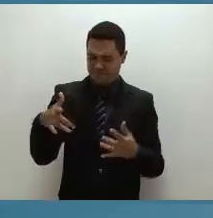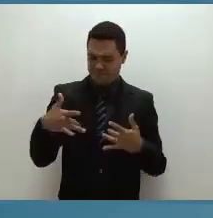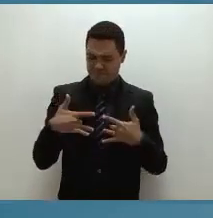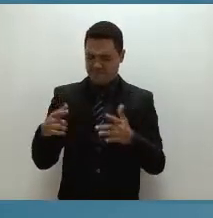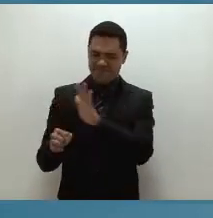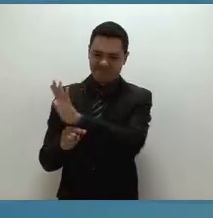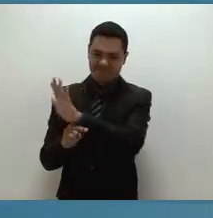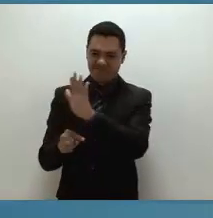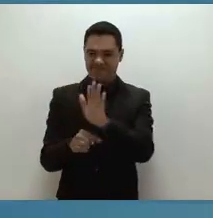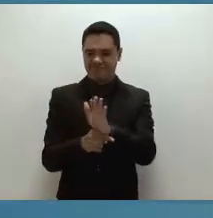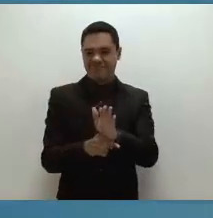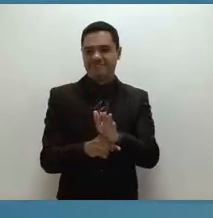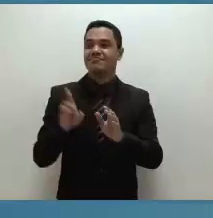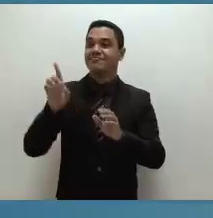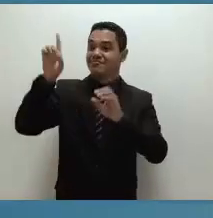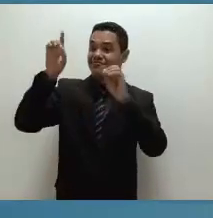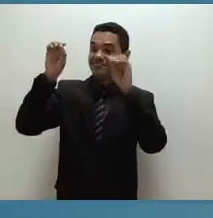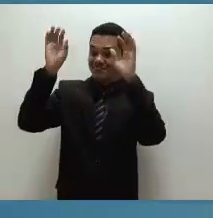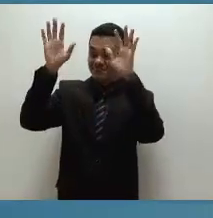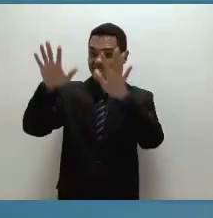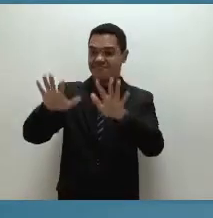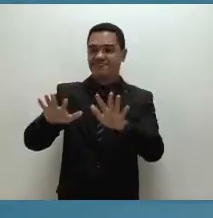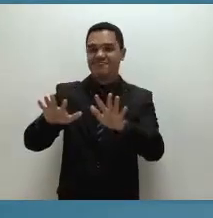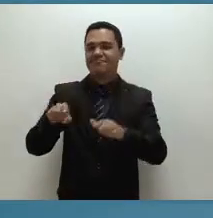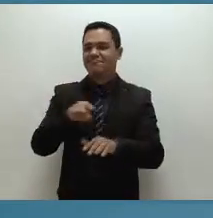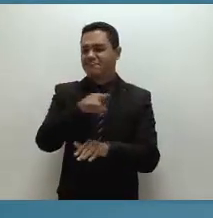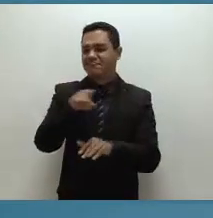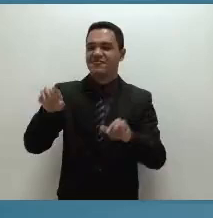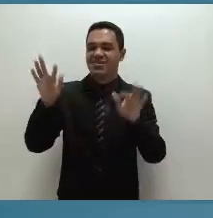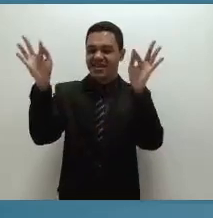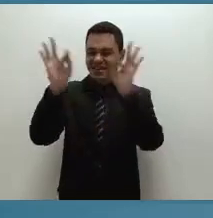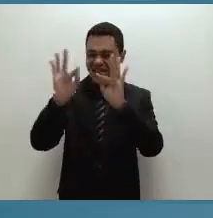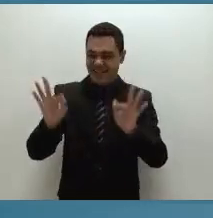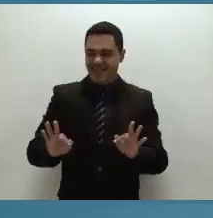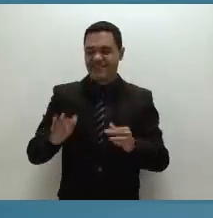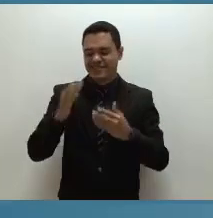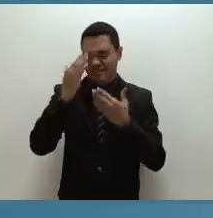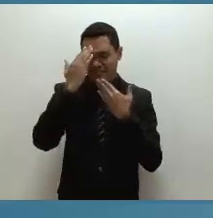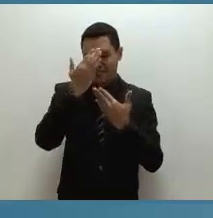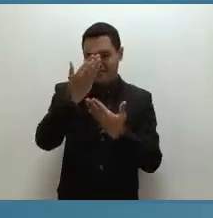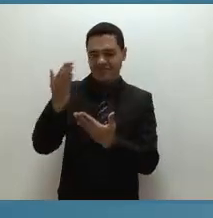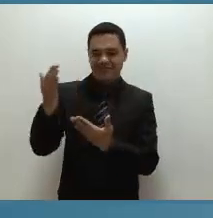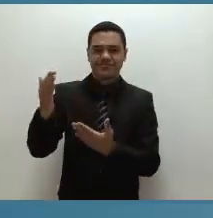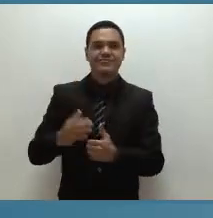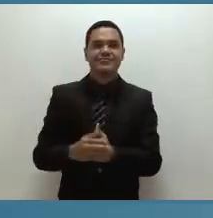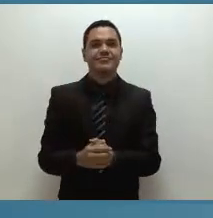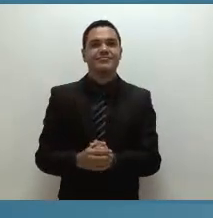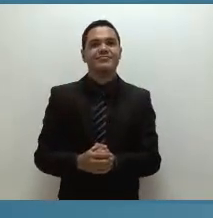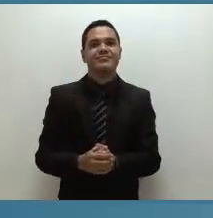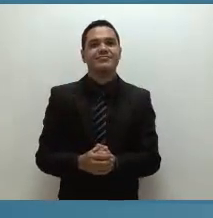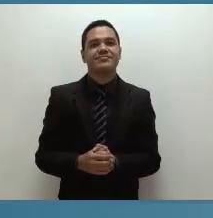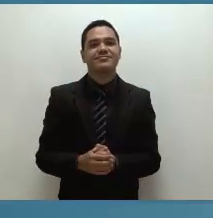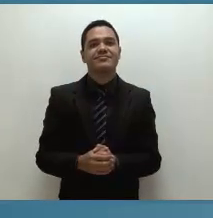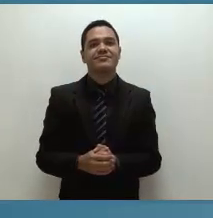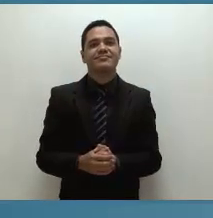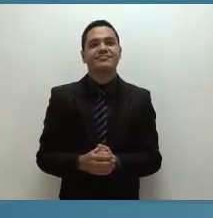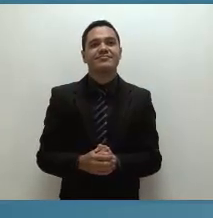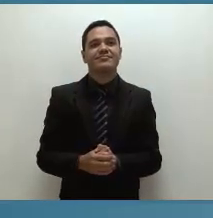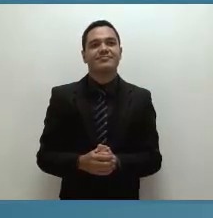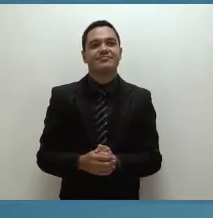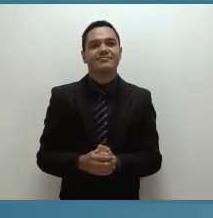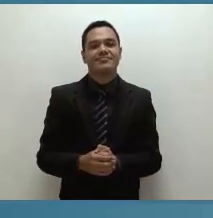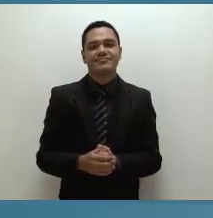bem interessante. Seja feliz. Obrigado. Obrigada, desembargador Rômulo. Continua